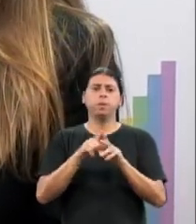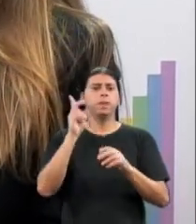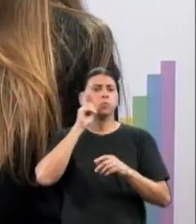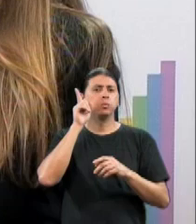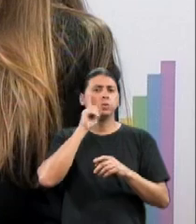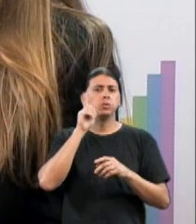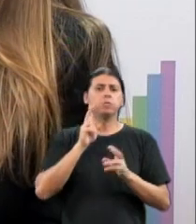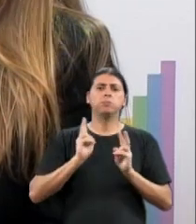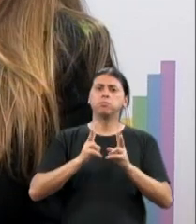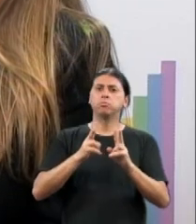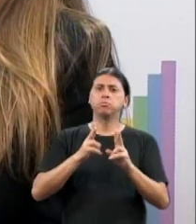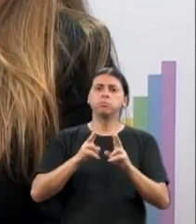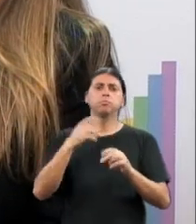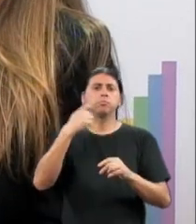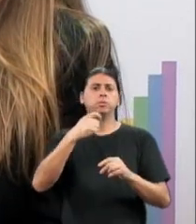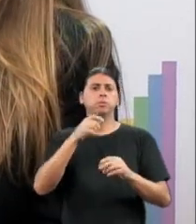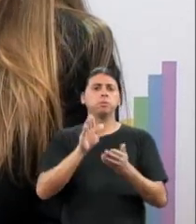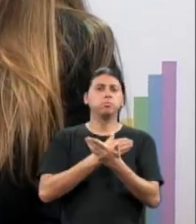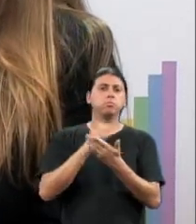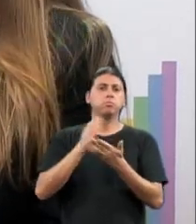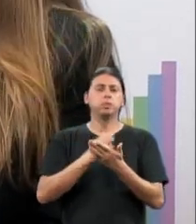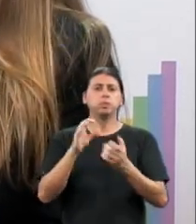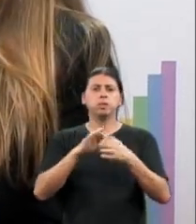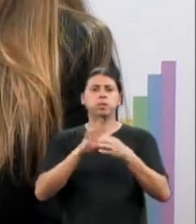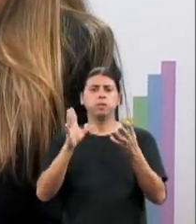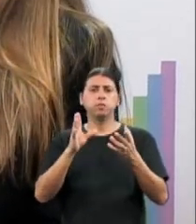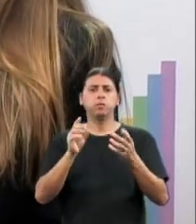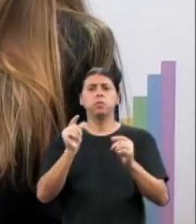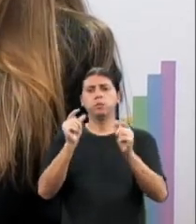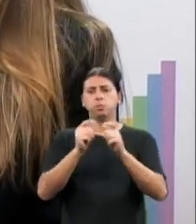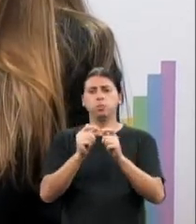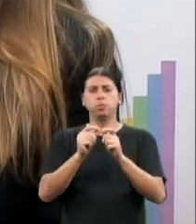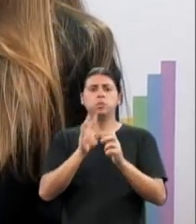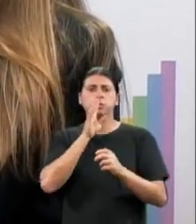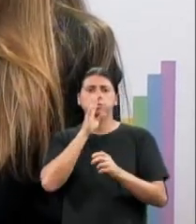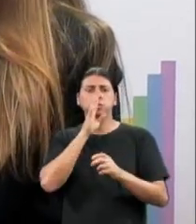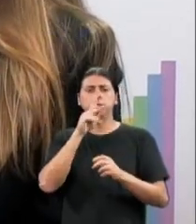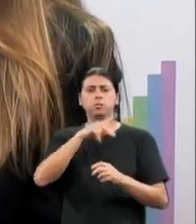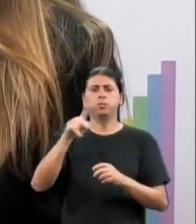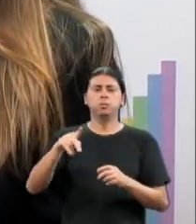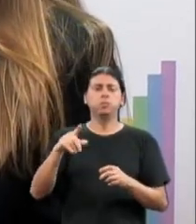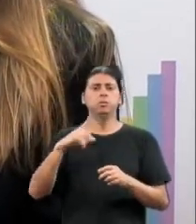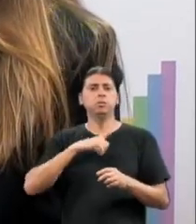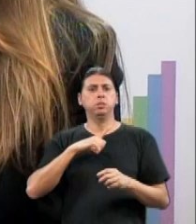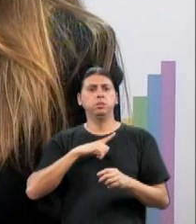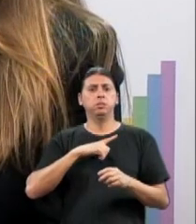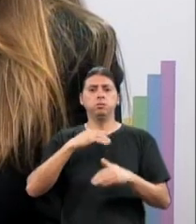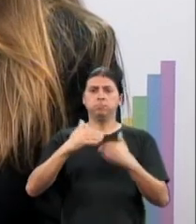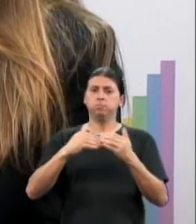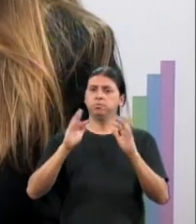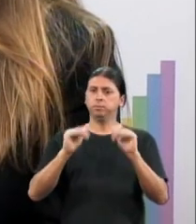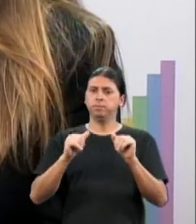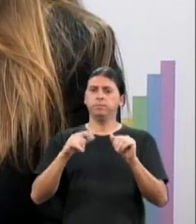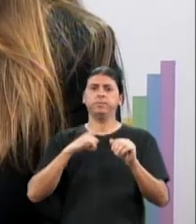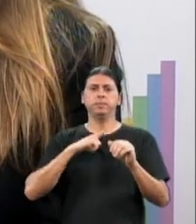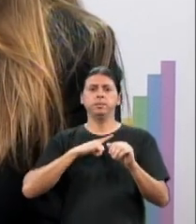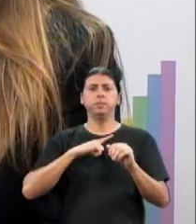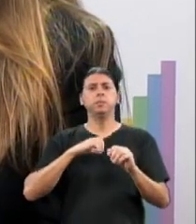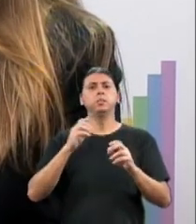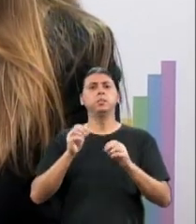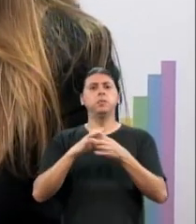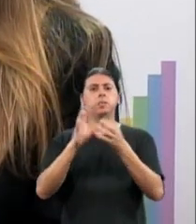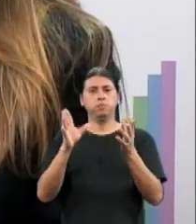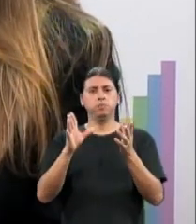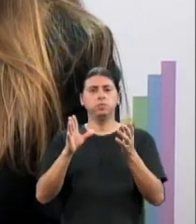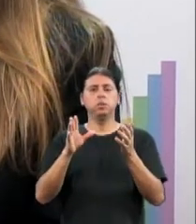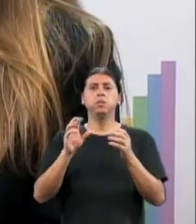de uso. Ele tem que, muitas vezes é um software livre, de pouco conhecimento do professor, então ele acaba tirando esse software livre e